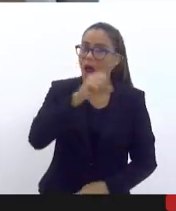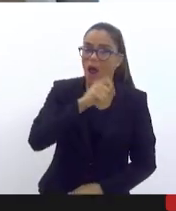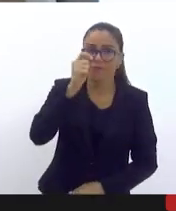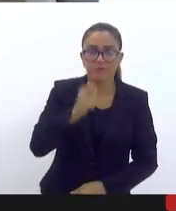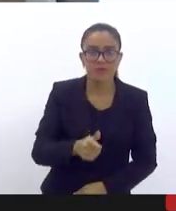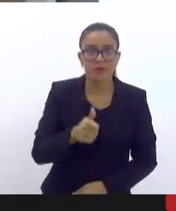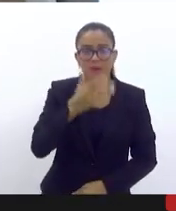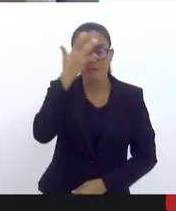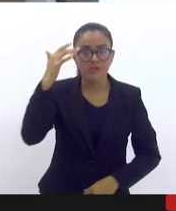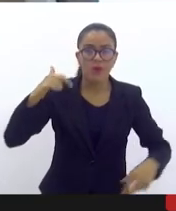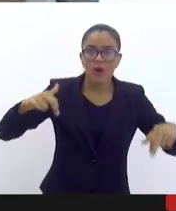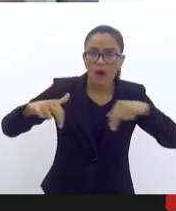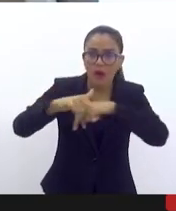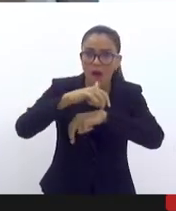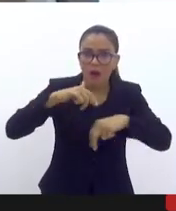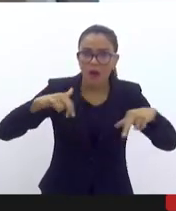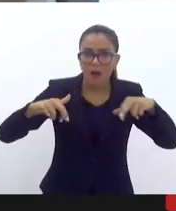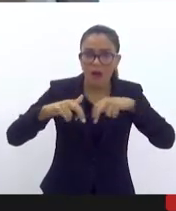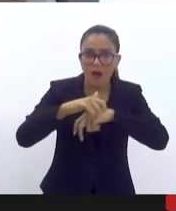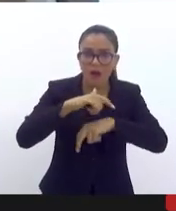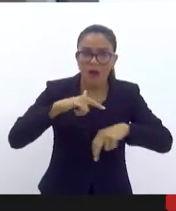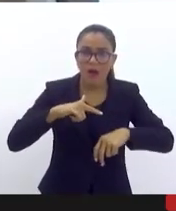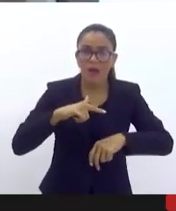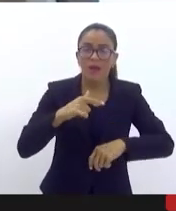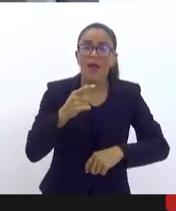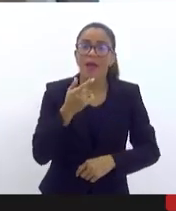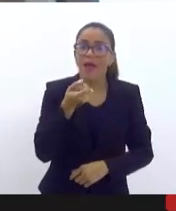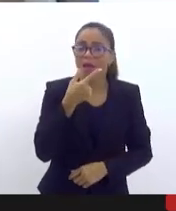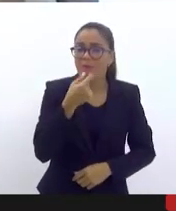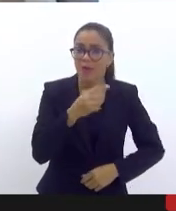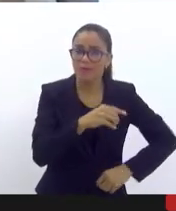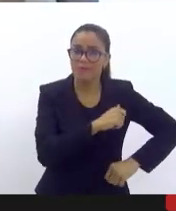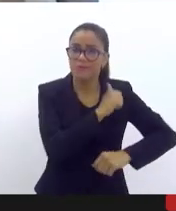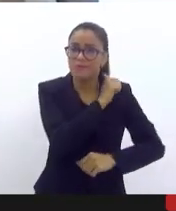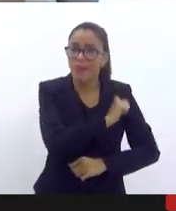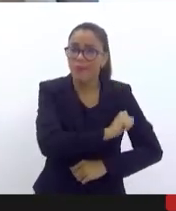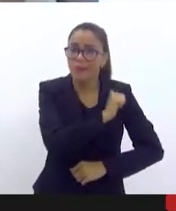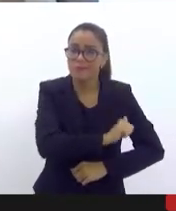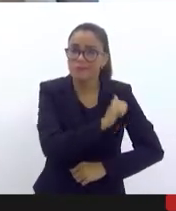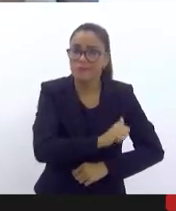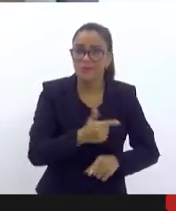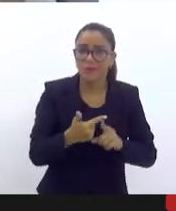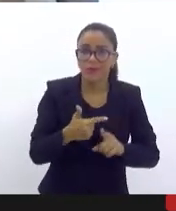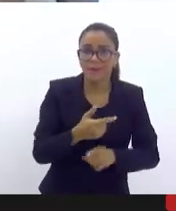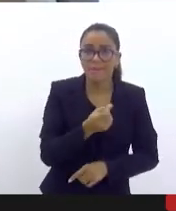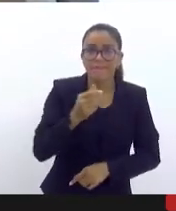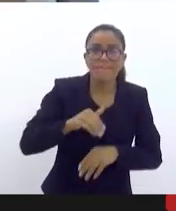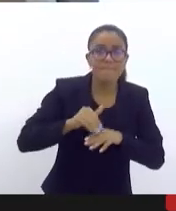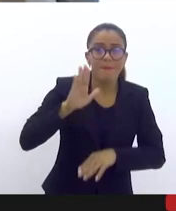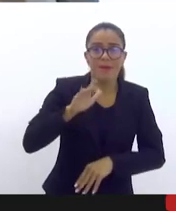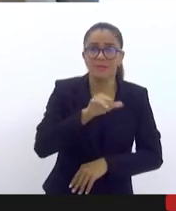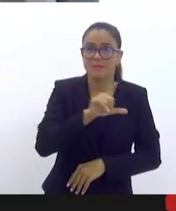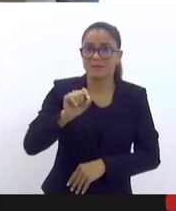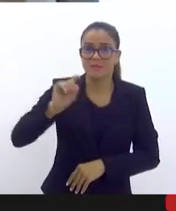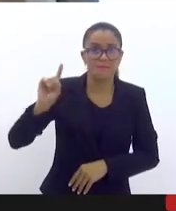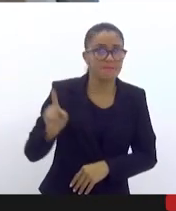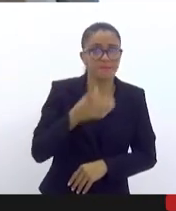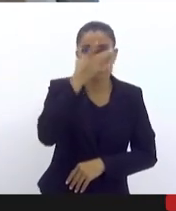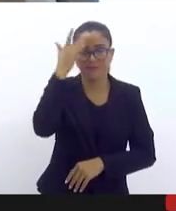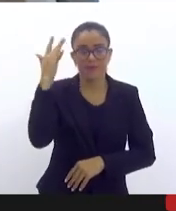andando hoje com um galoxona na bolsa mais de 100 mil pessoas morreram nos Estados Unidos os últimos dois anos